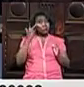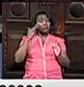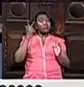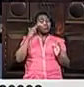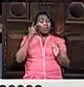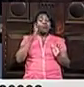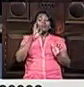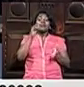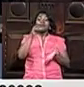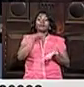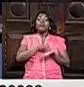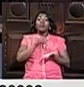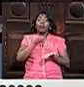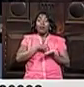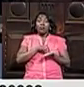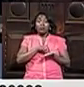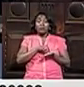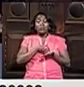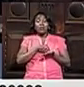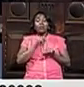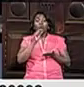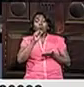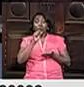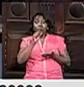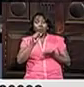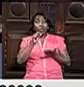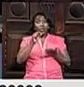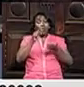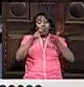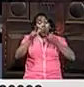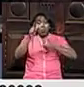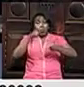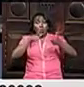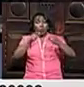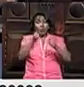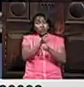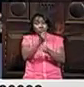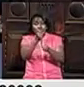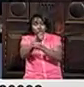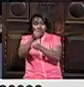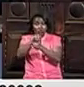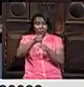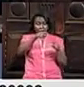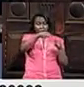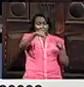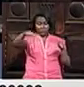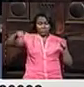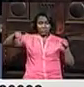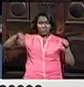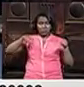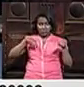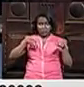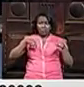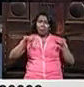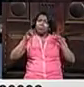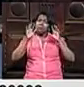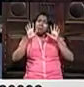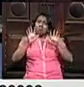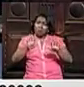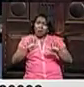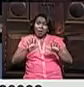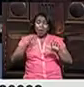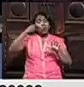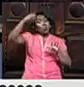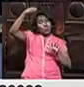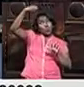faltando algumas poucas obras no entorno. Mas a luz já